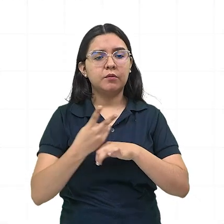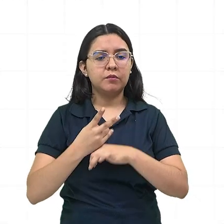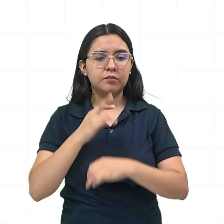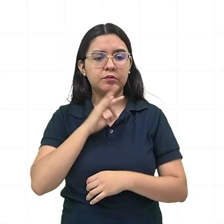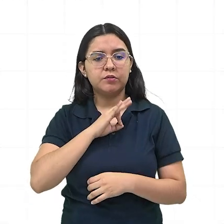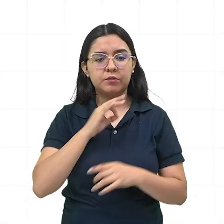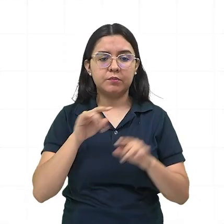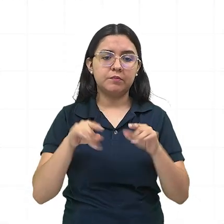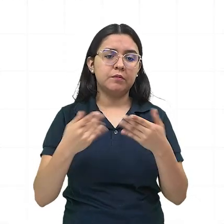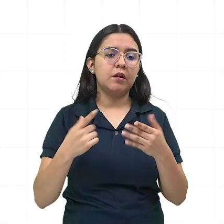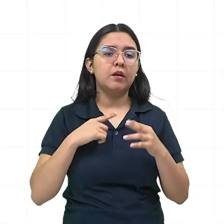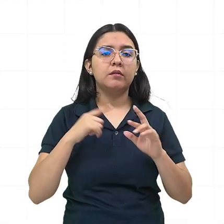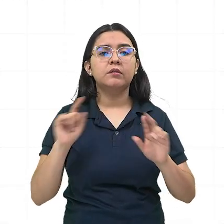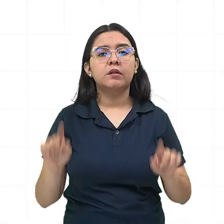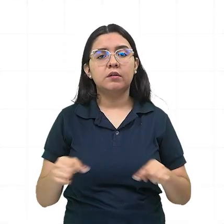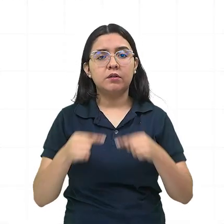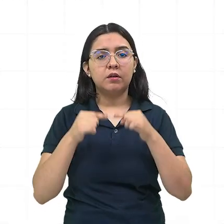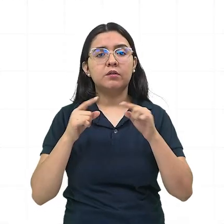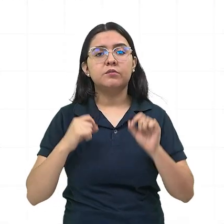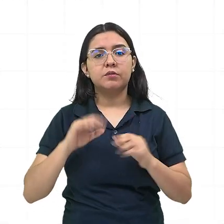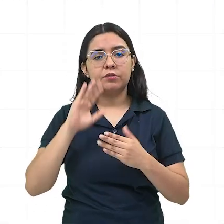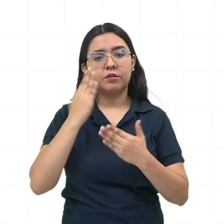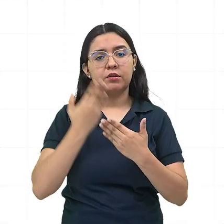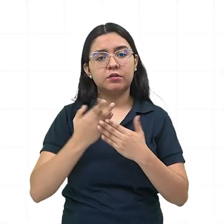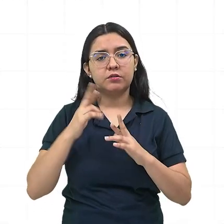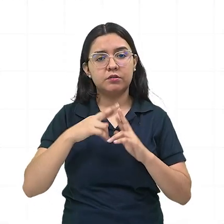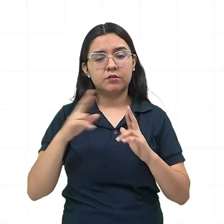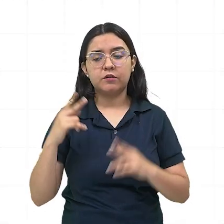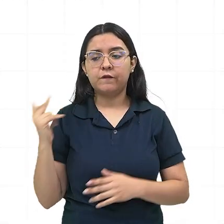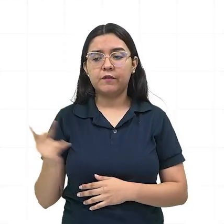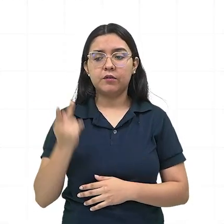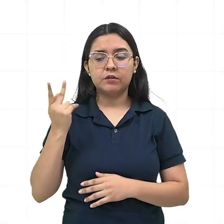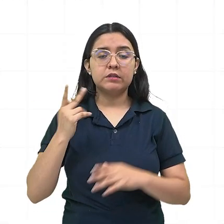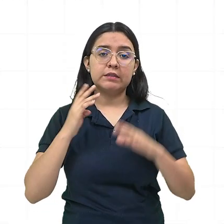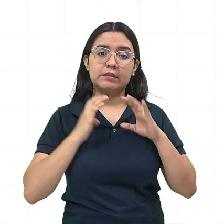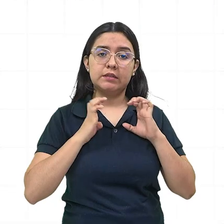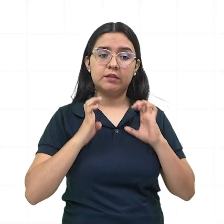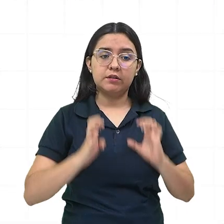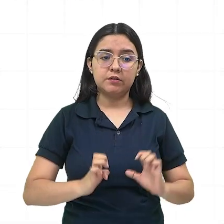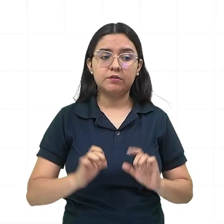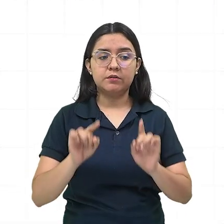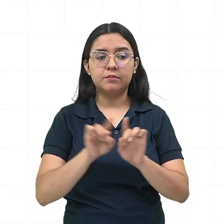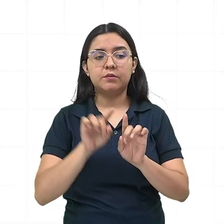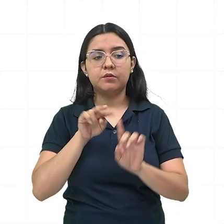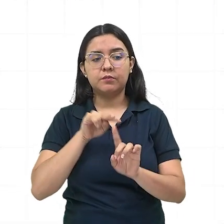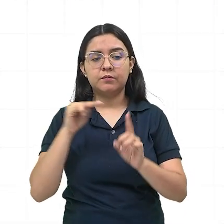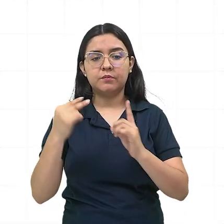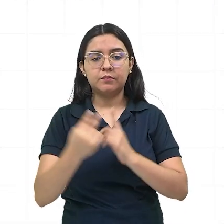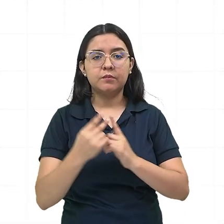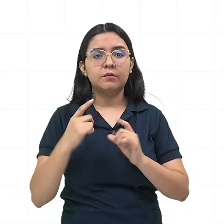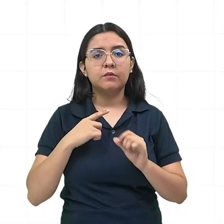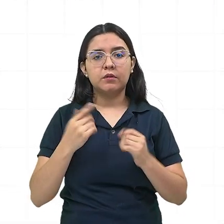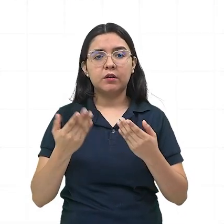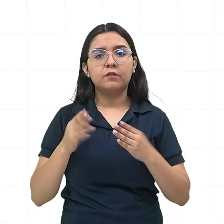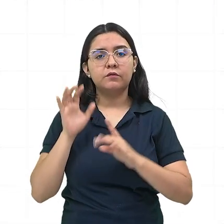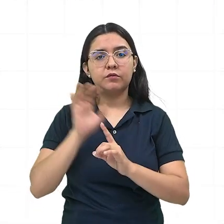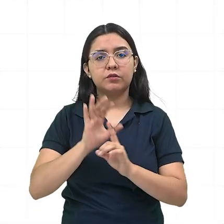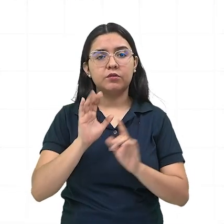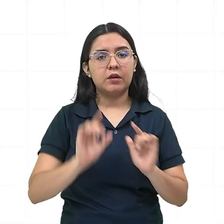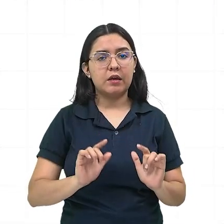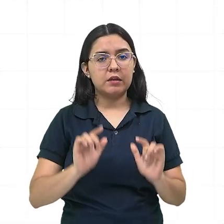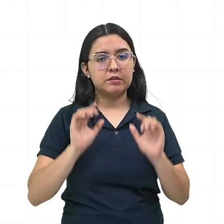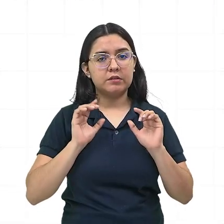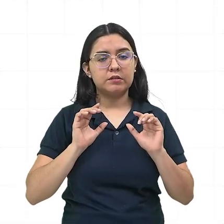crenças religiosas. Isso se reflete em valores éticos e concepções de mundo que guiam suas ações. Por